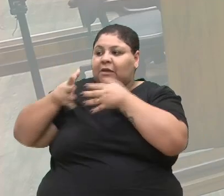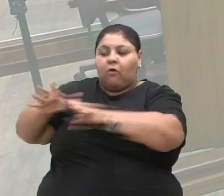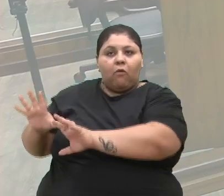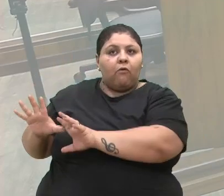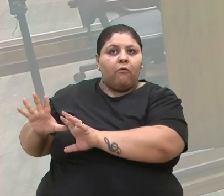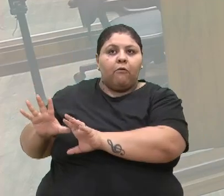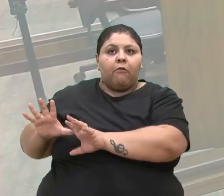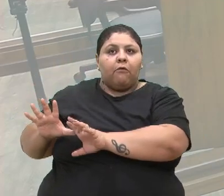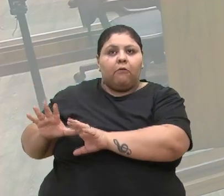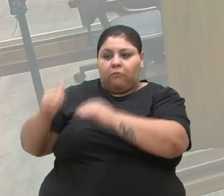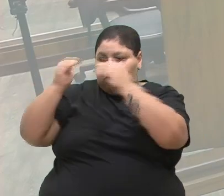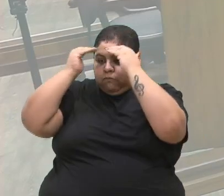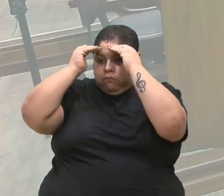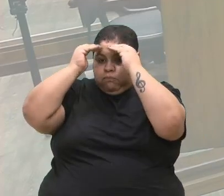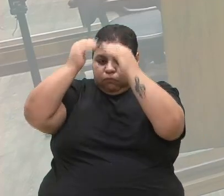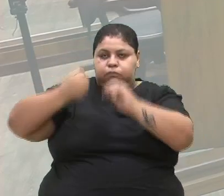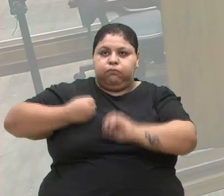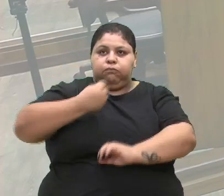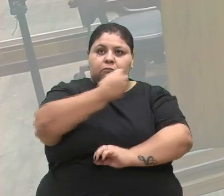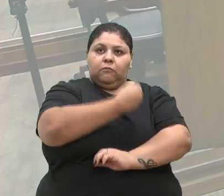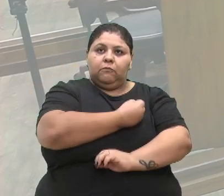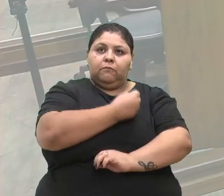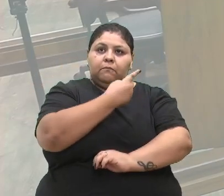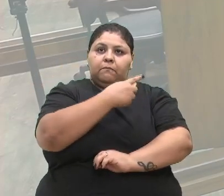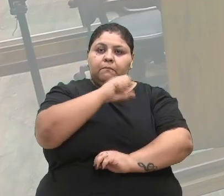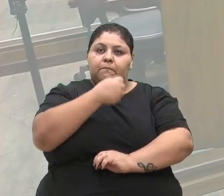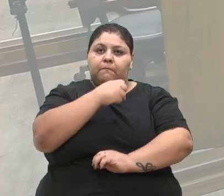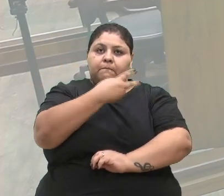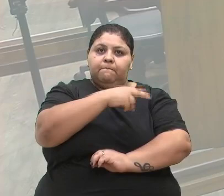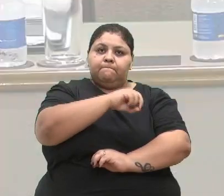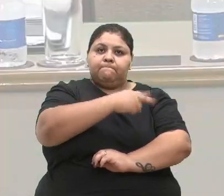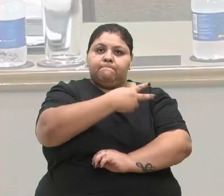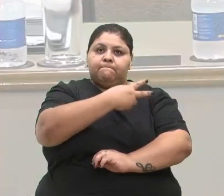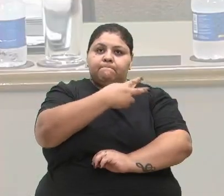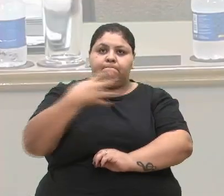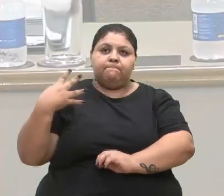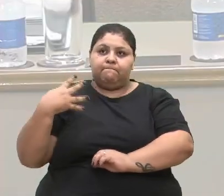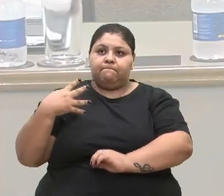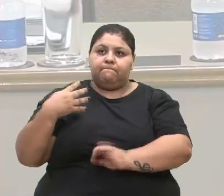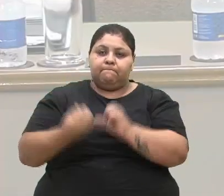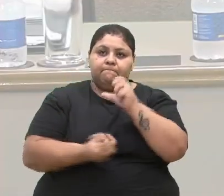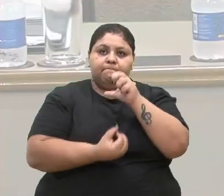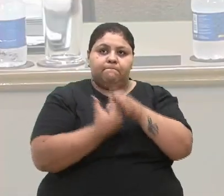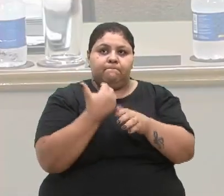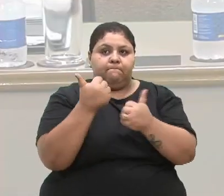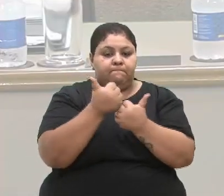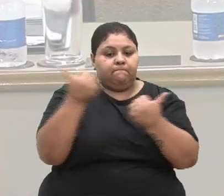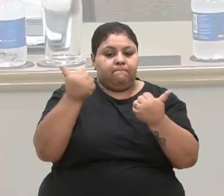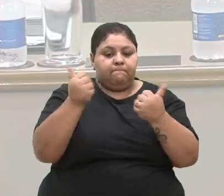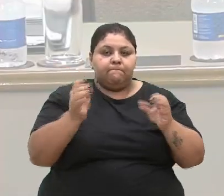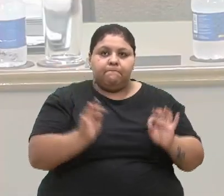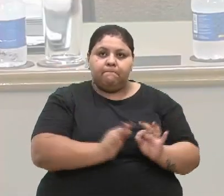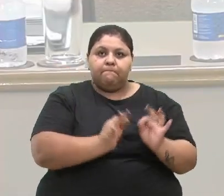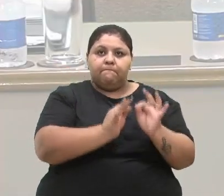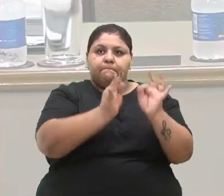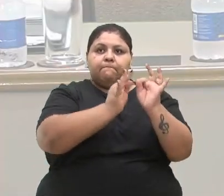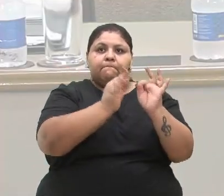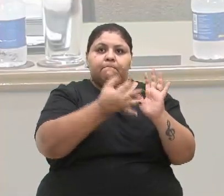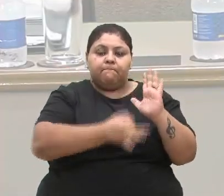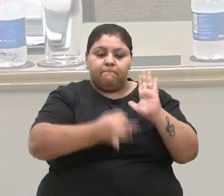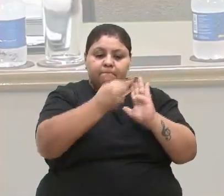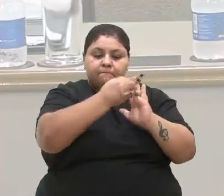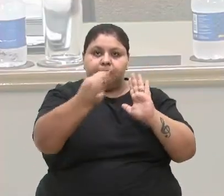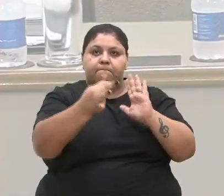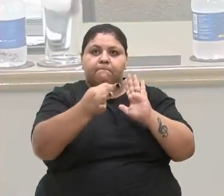e acatando o parecer nº 18-2024, emitido por sua assessoria técnica, opina de